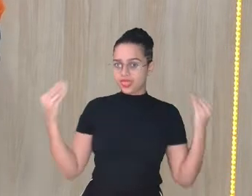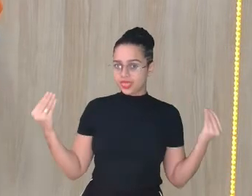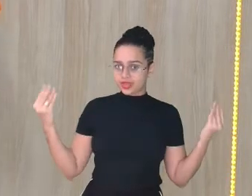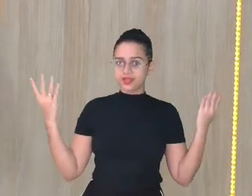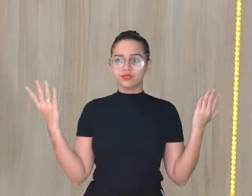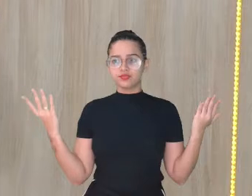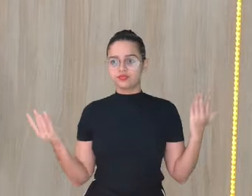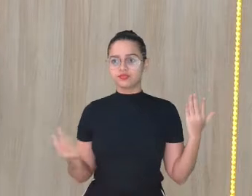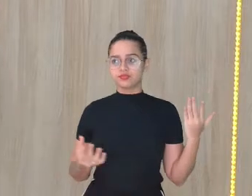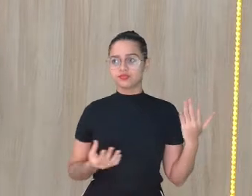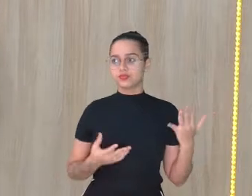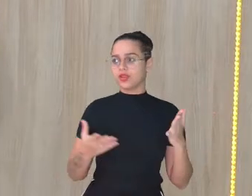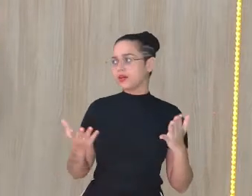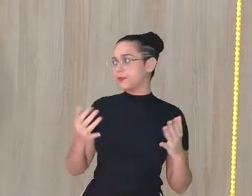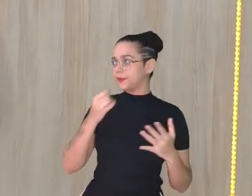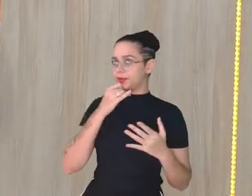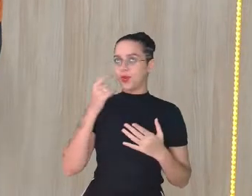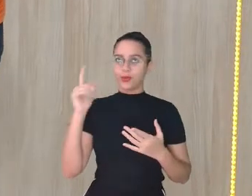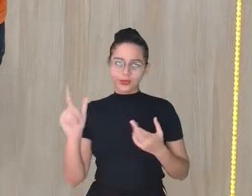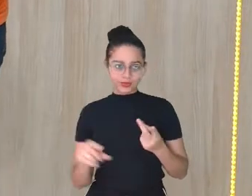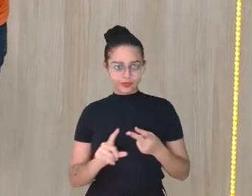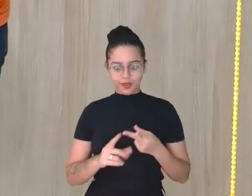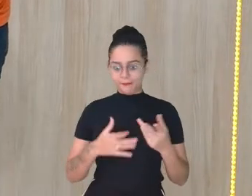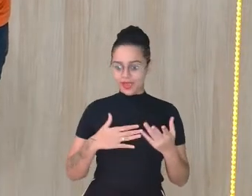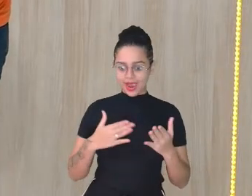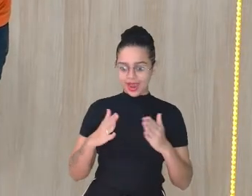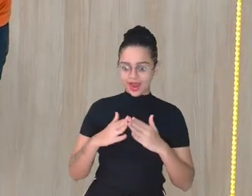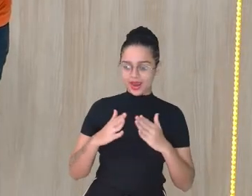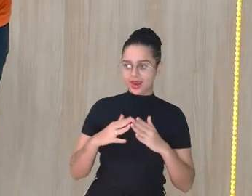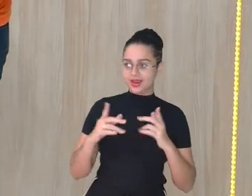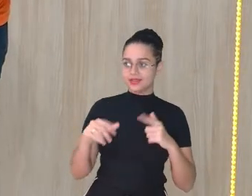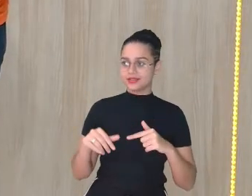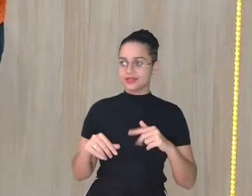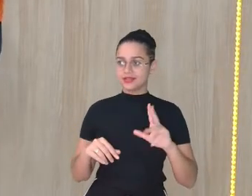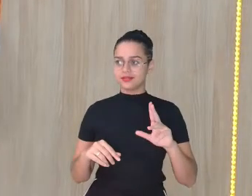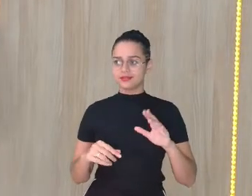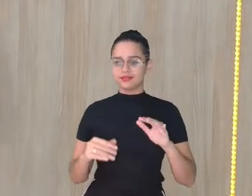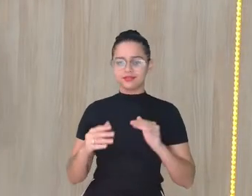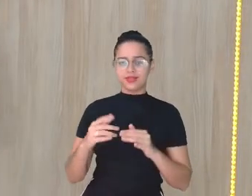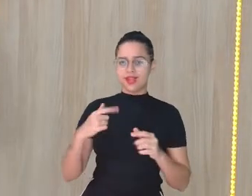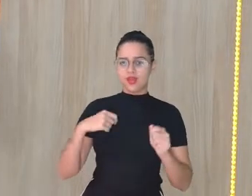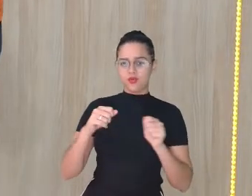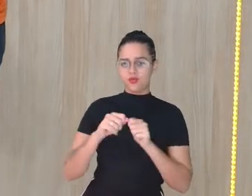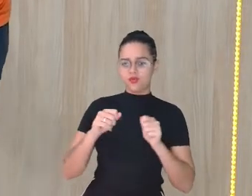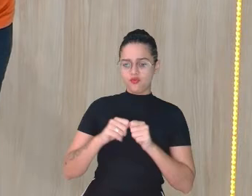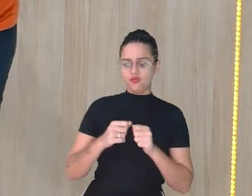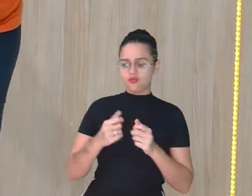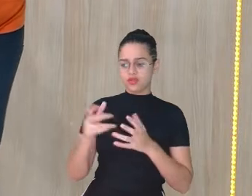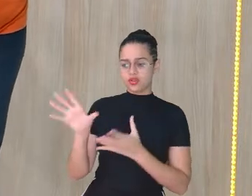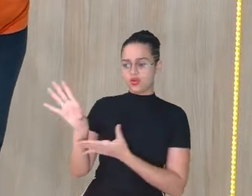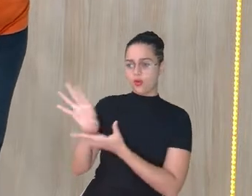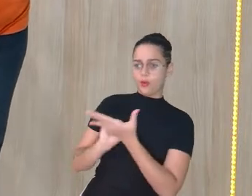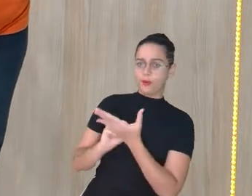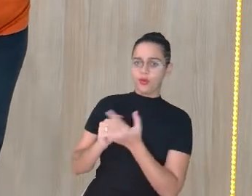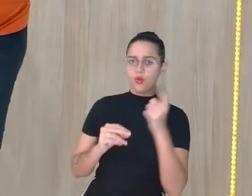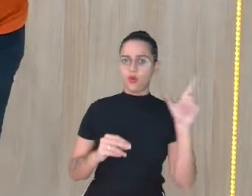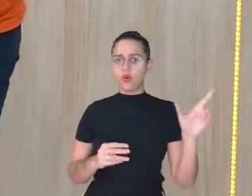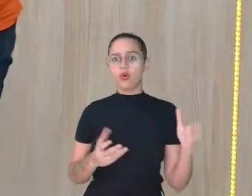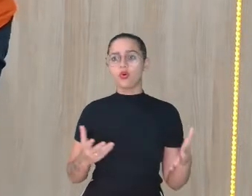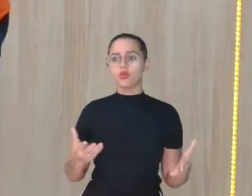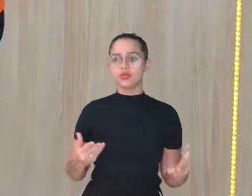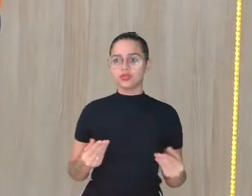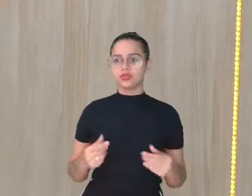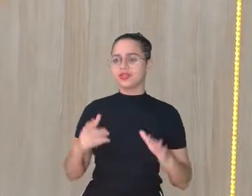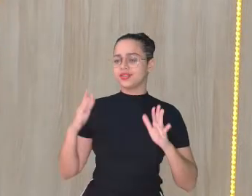holandês. Né? Ah, minha casa ela tem eira, beira e tribeira. Eu fiz uma releitura disso, né?